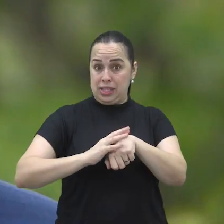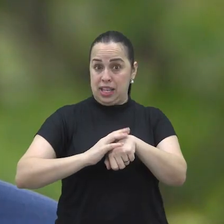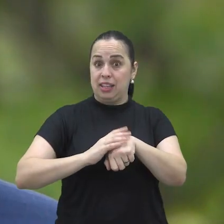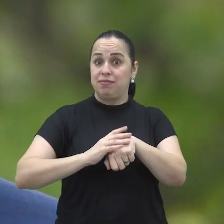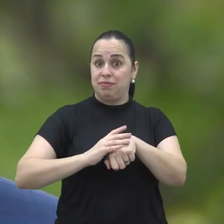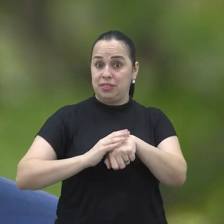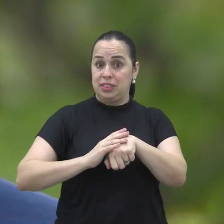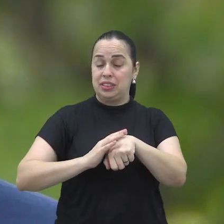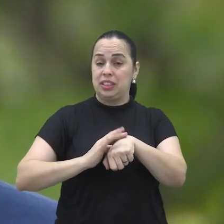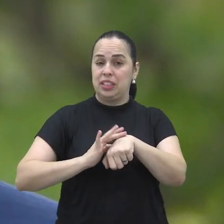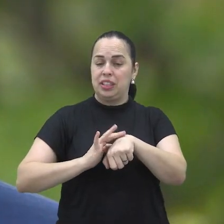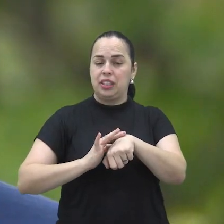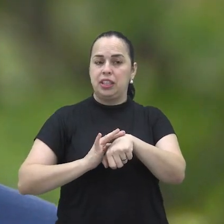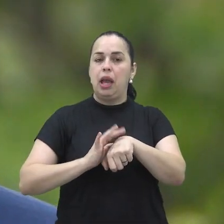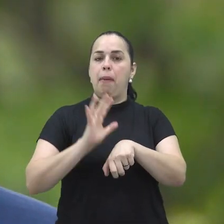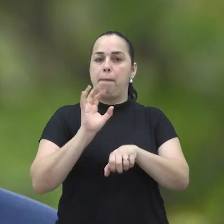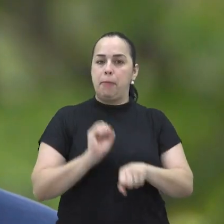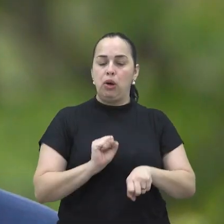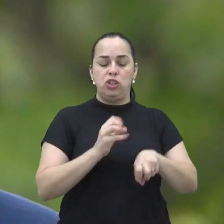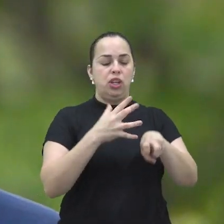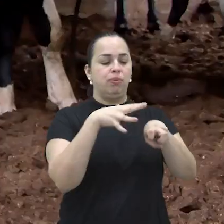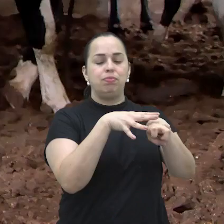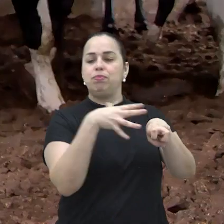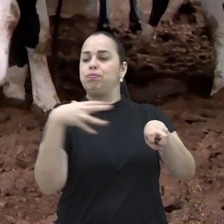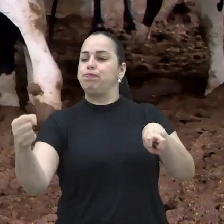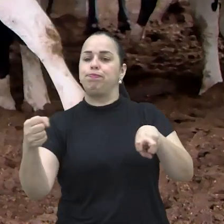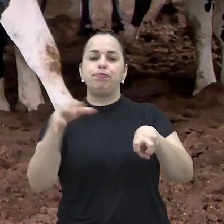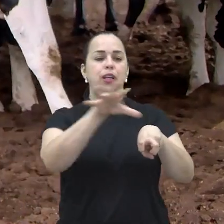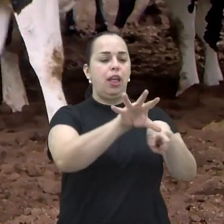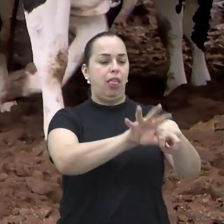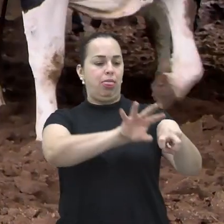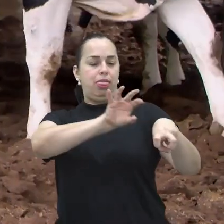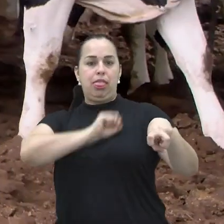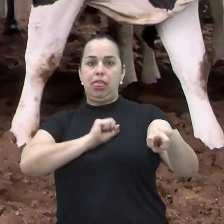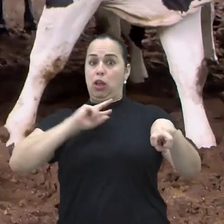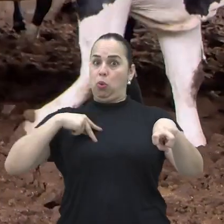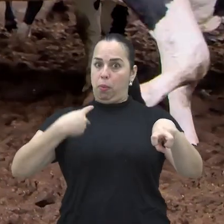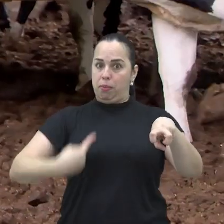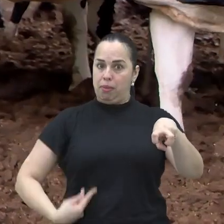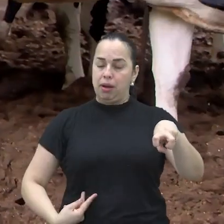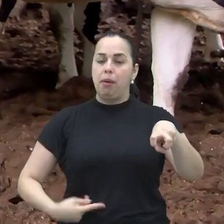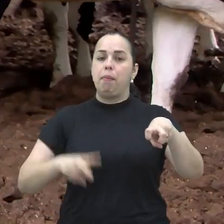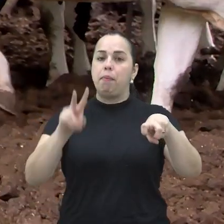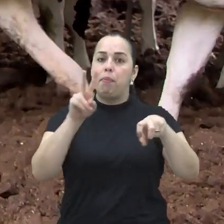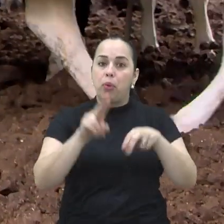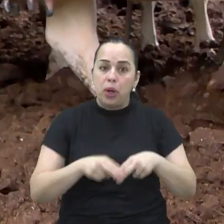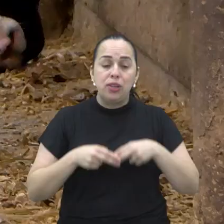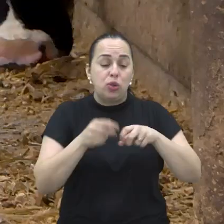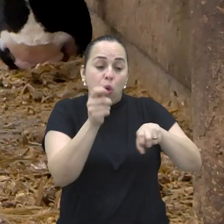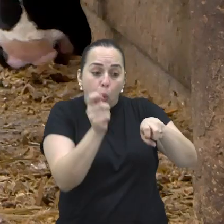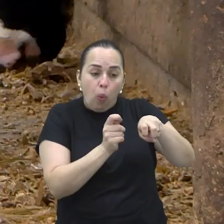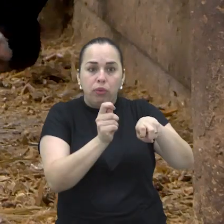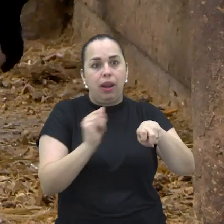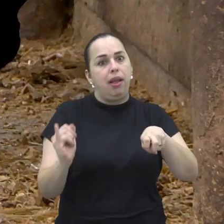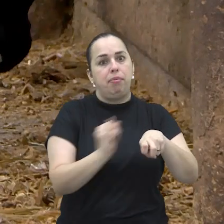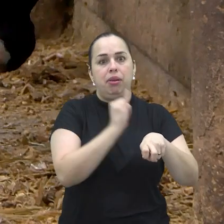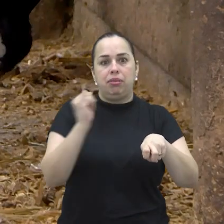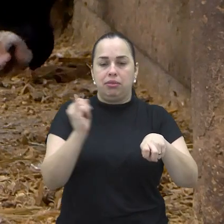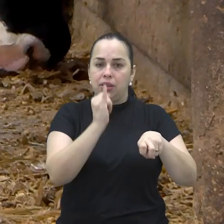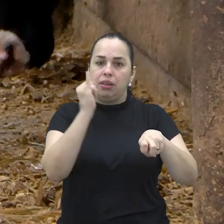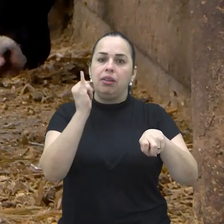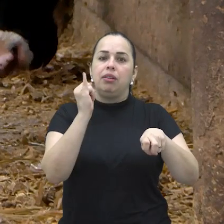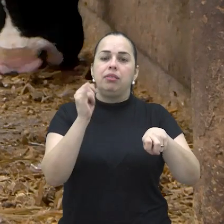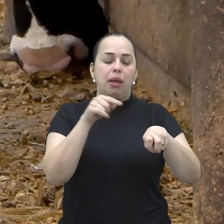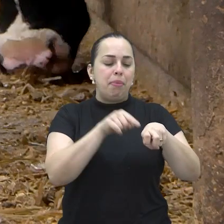ou seja, uma doença que pode ser transmitida entre animais e seres humanos, o controle é indispensável. Além disso,